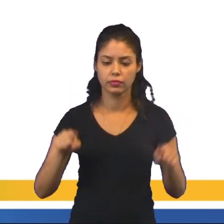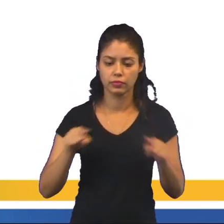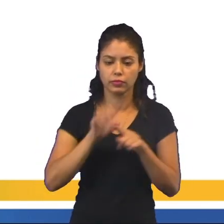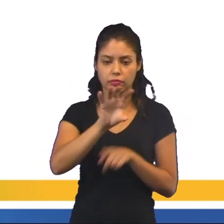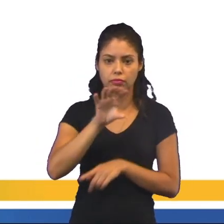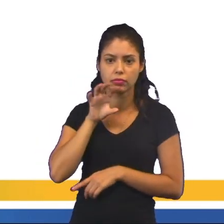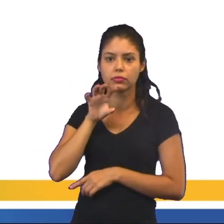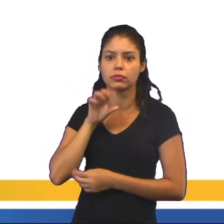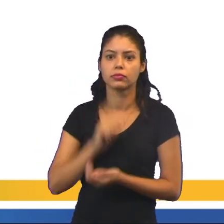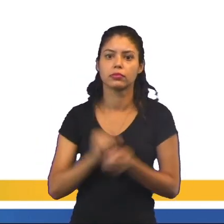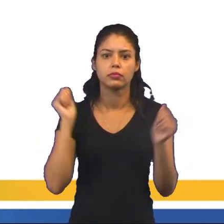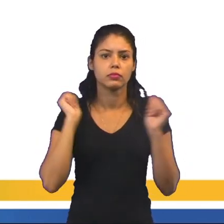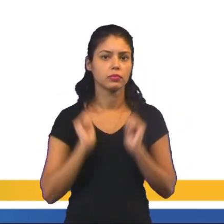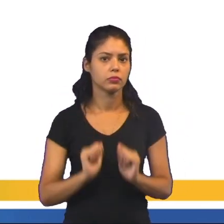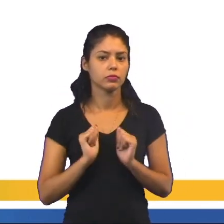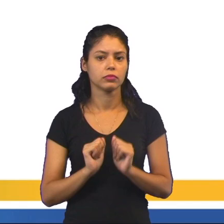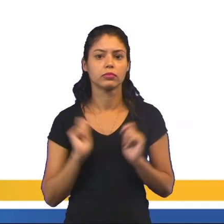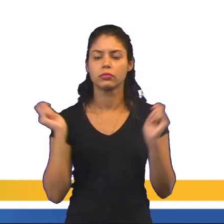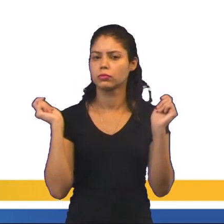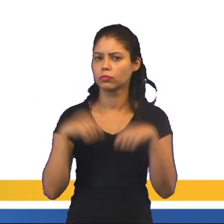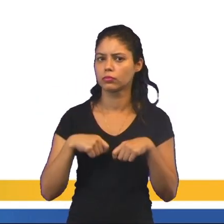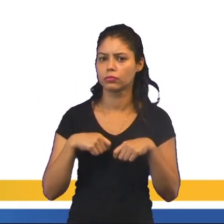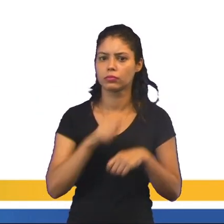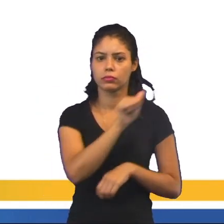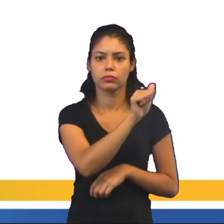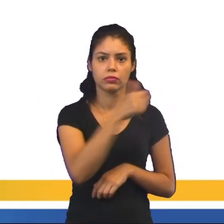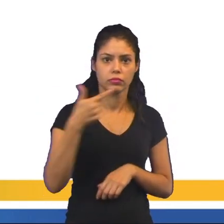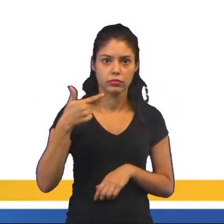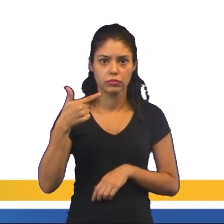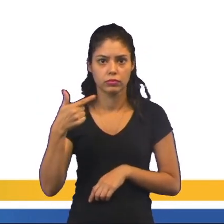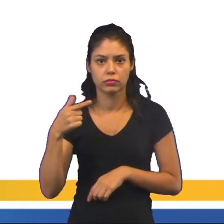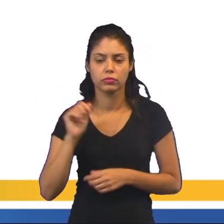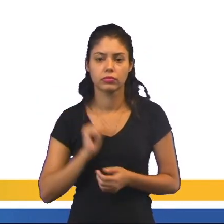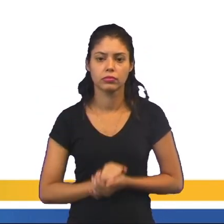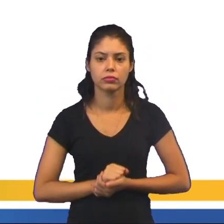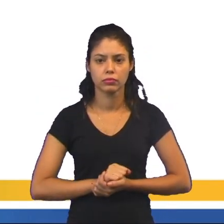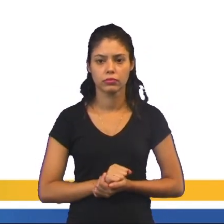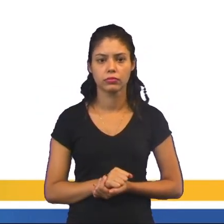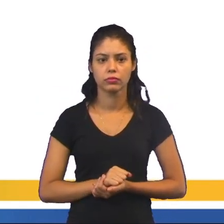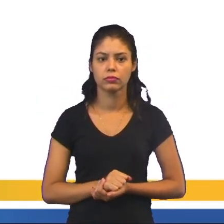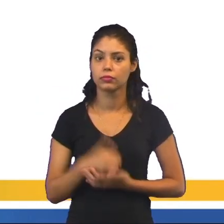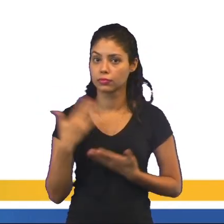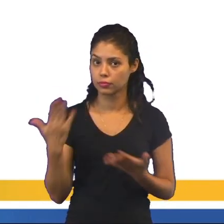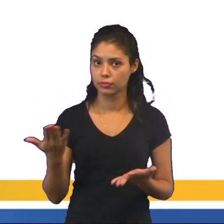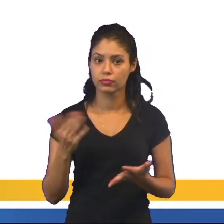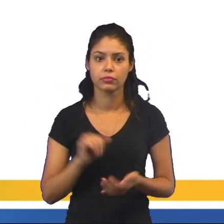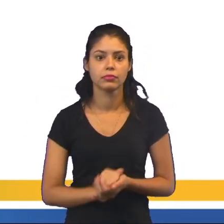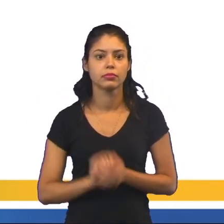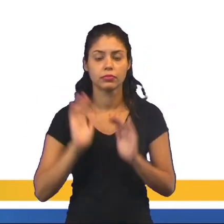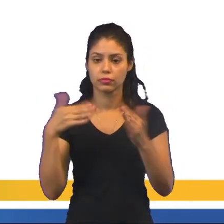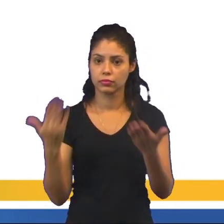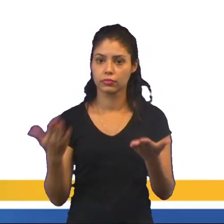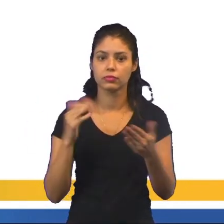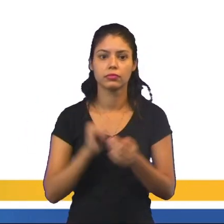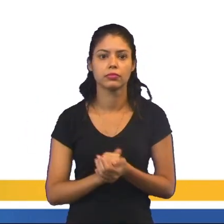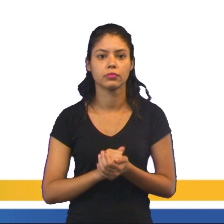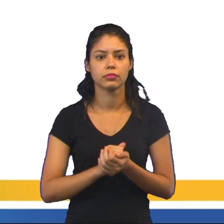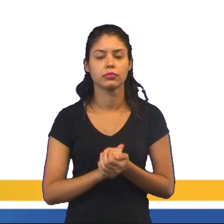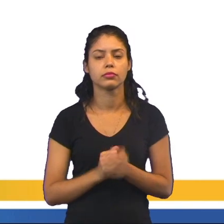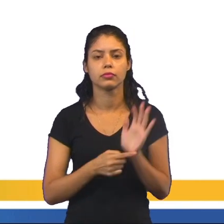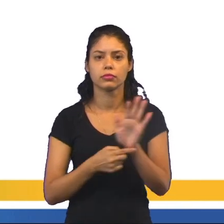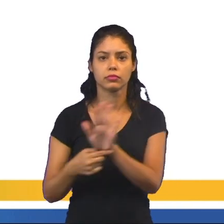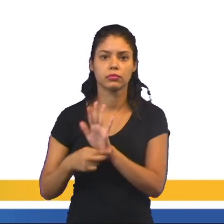a figura, podemos concluir que o cubo possui 12 cantos, não é isso? Os quais